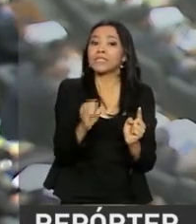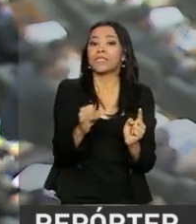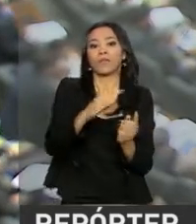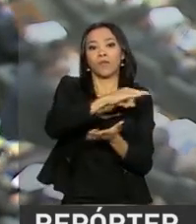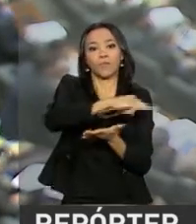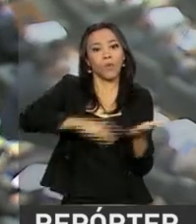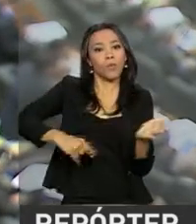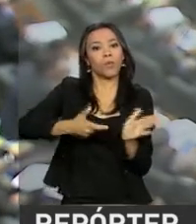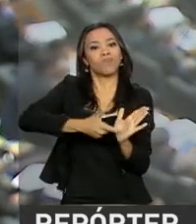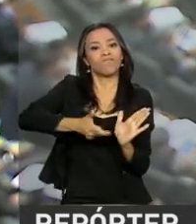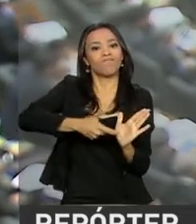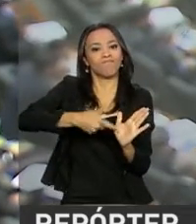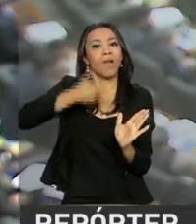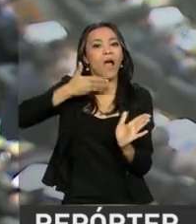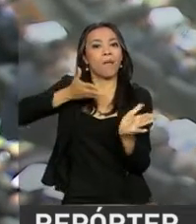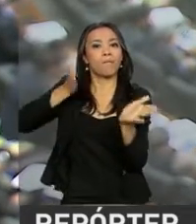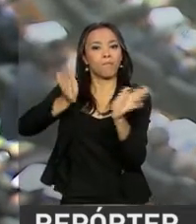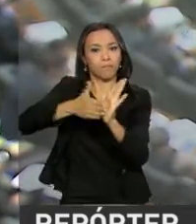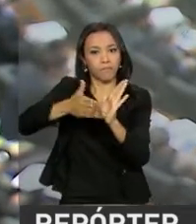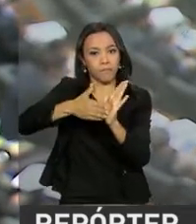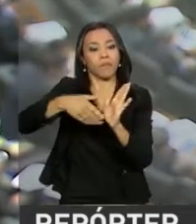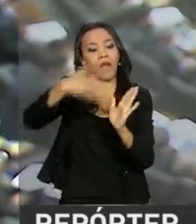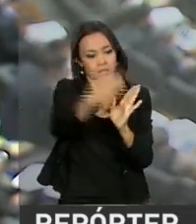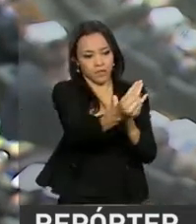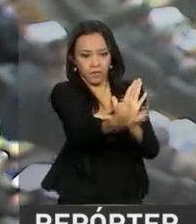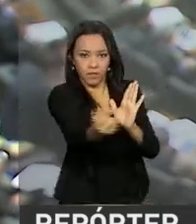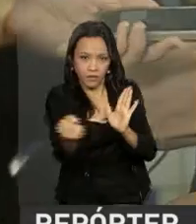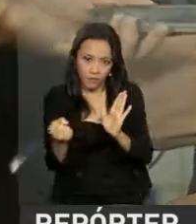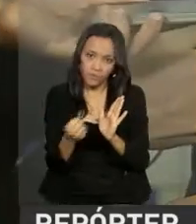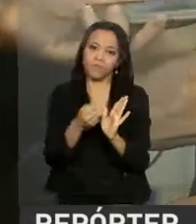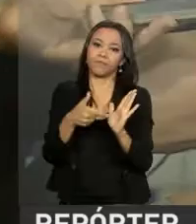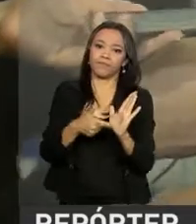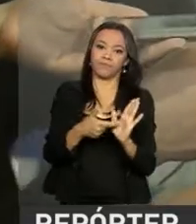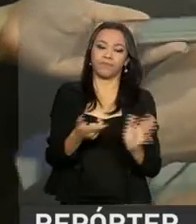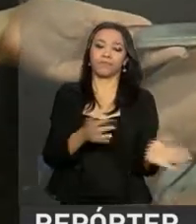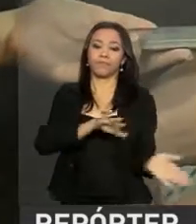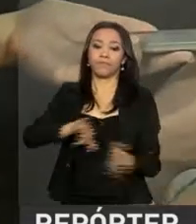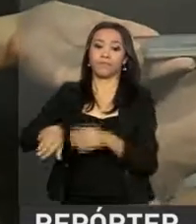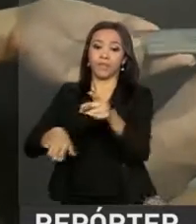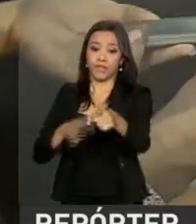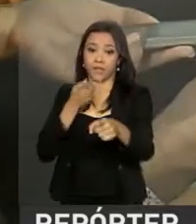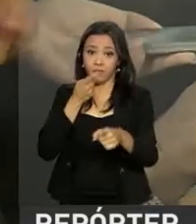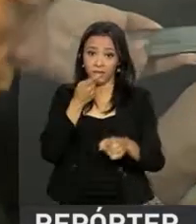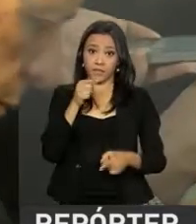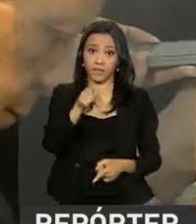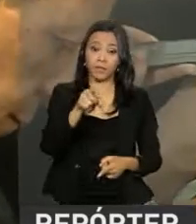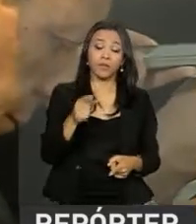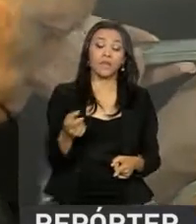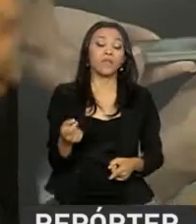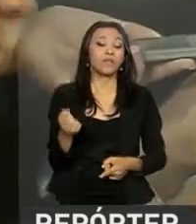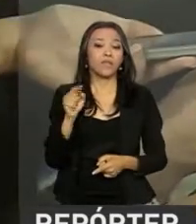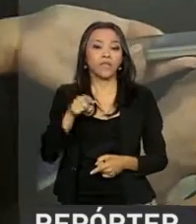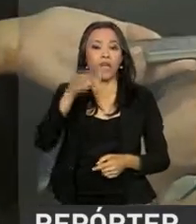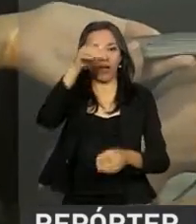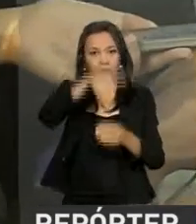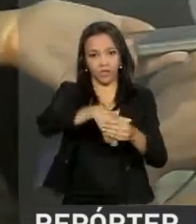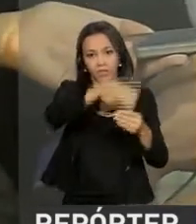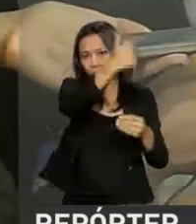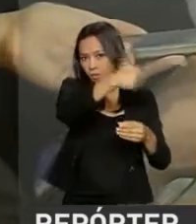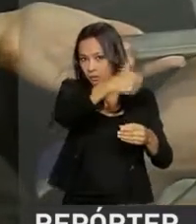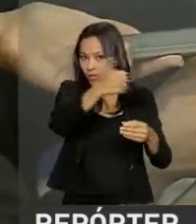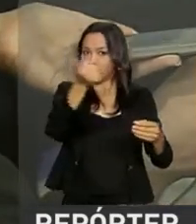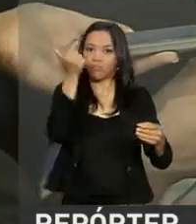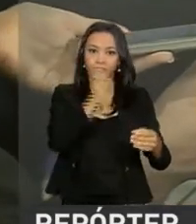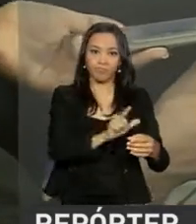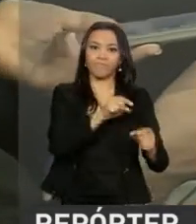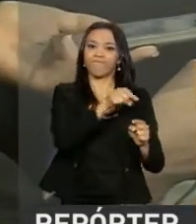requerimento nesse sentido aprovado pelos parlamentares. O resultado da votação do primeiro turno demonstrou, acima